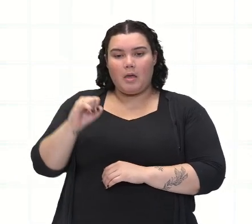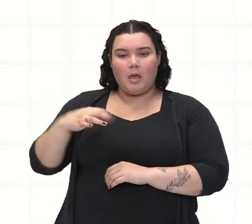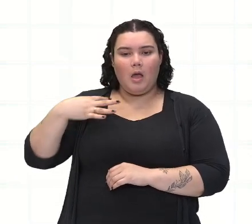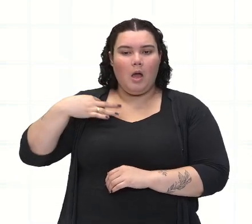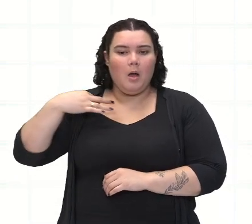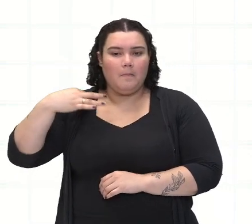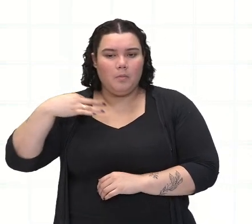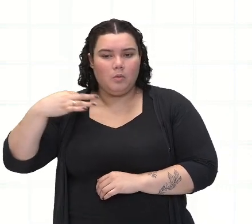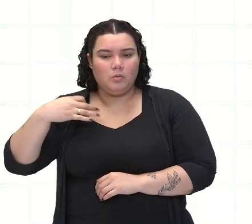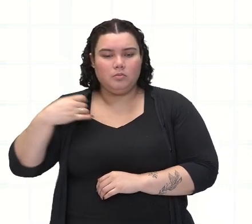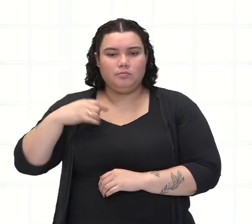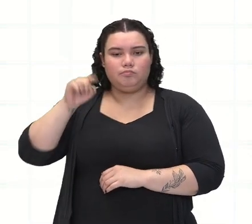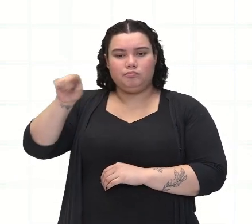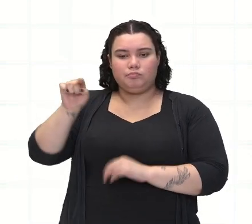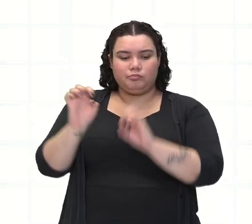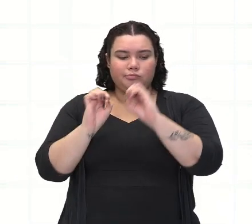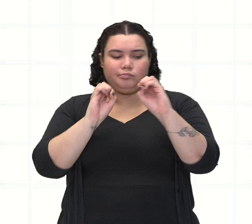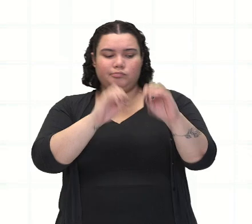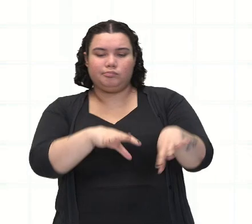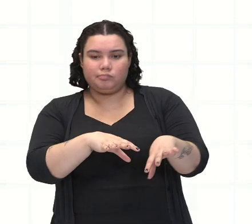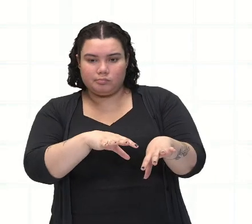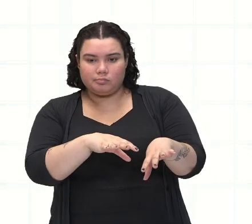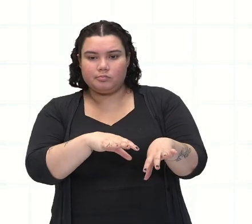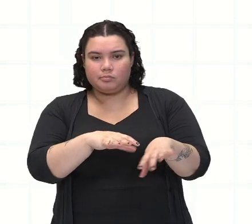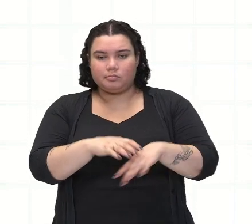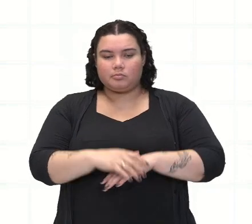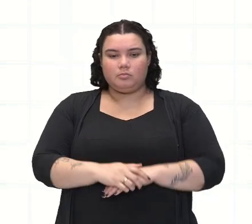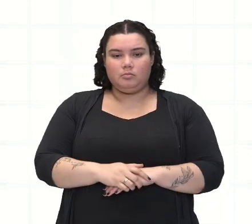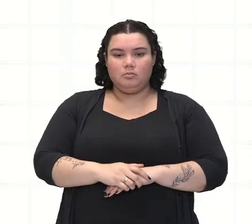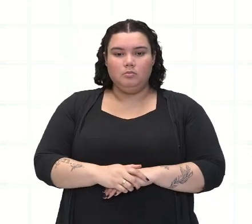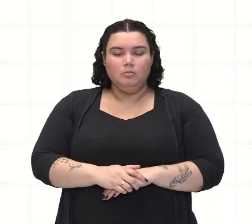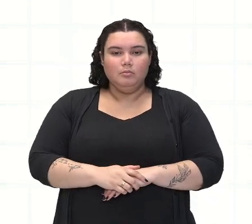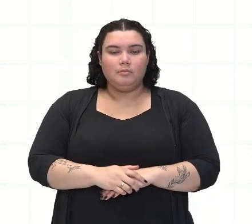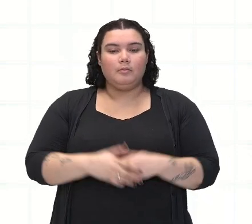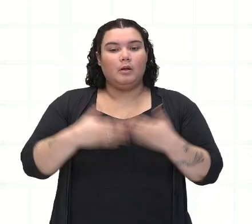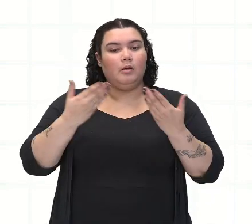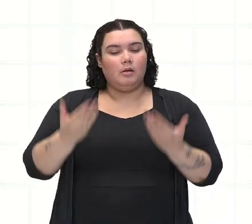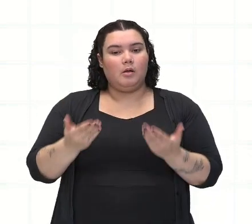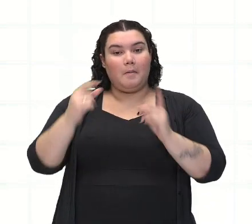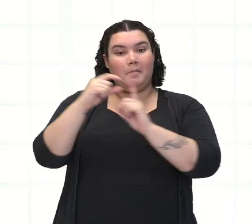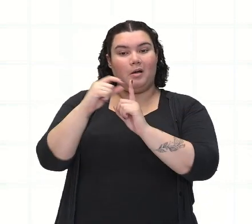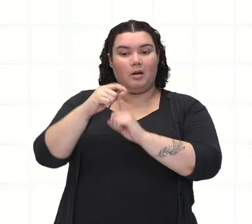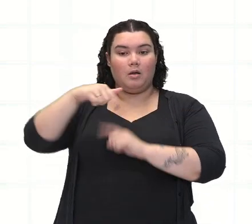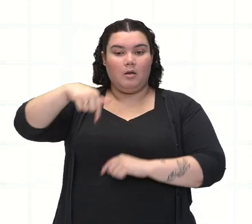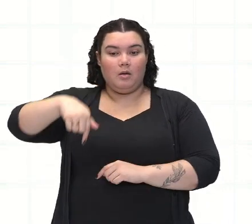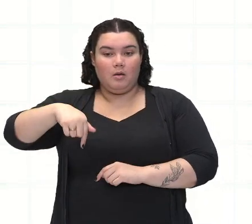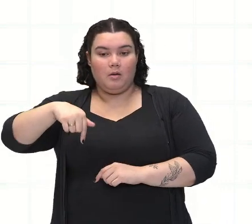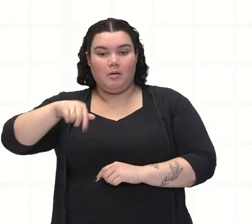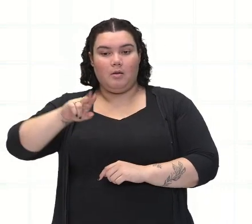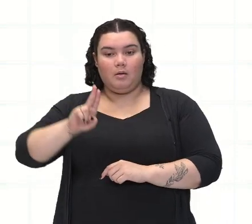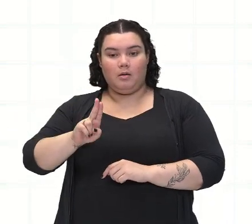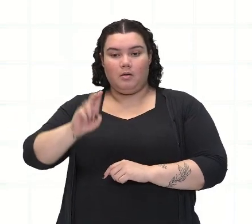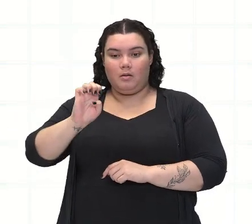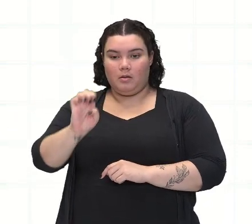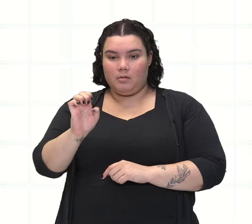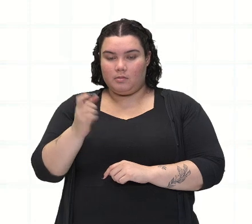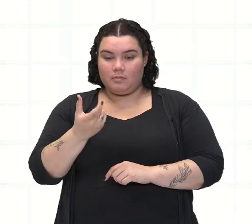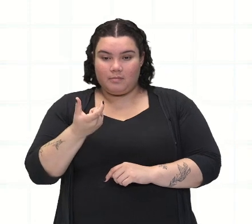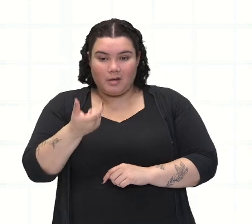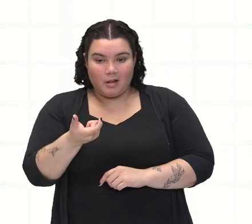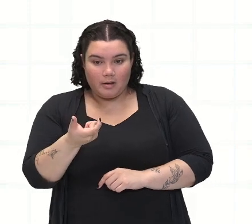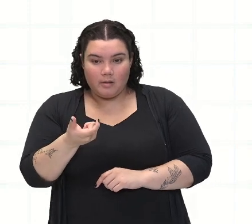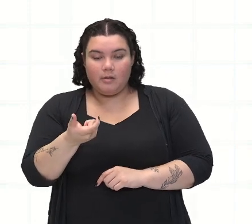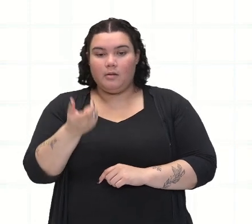que você deixou jogada no chão. O que é essa palavra que